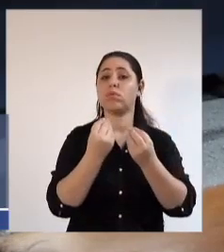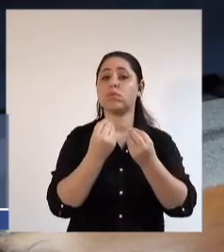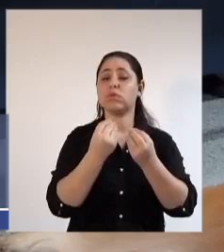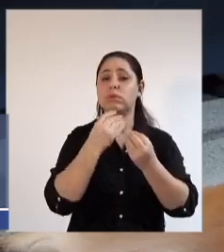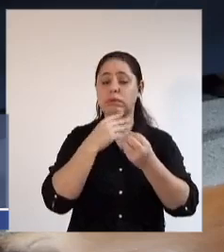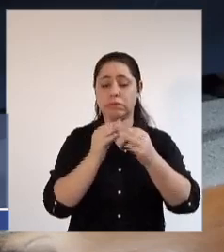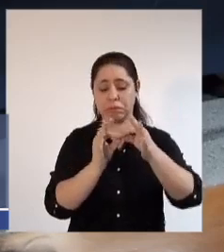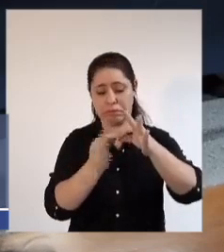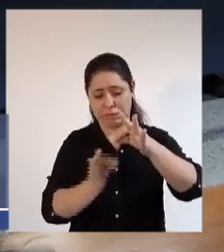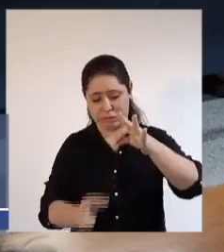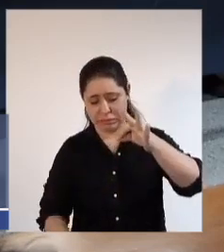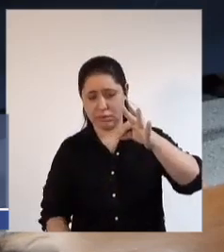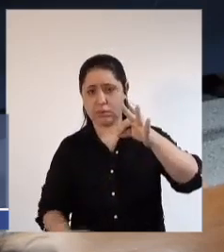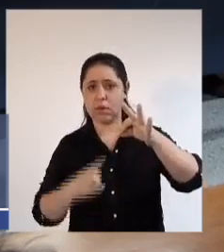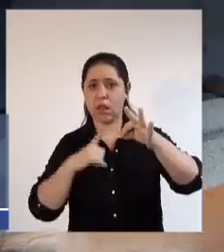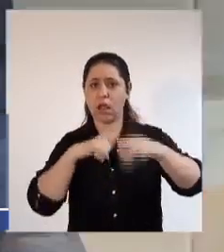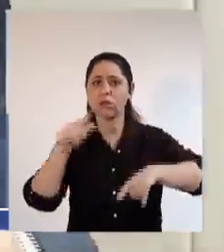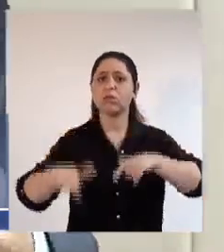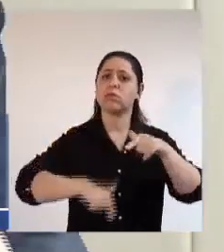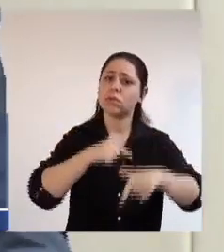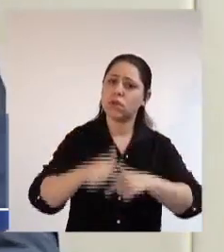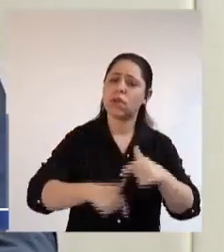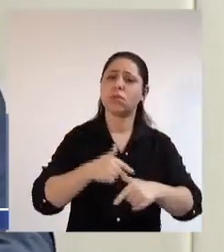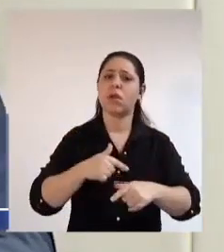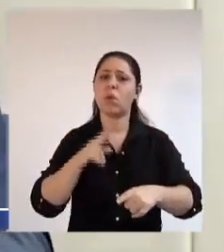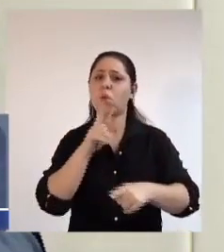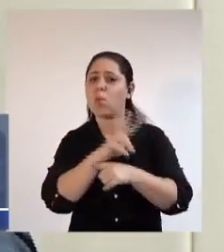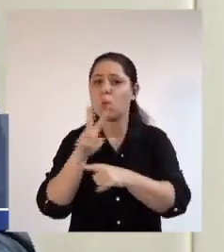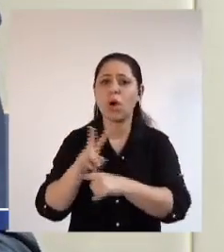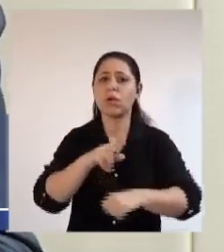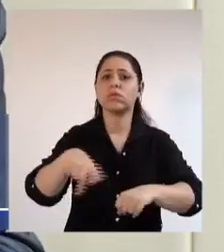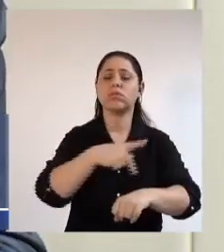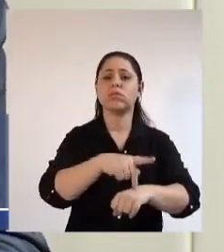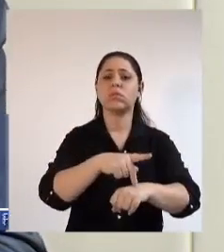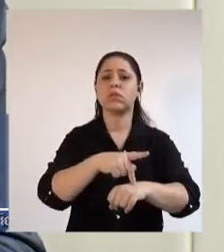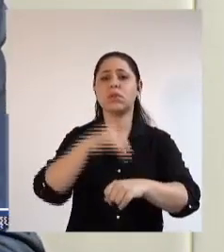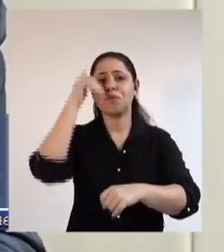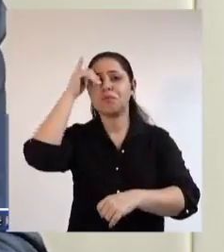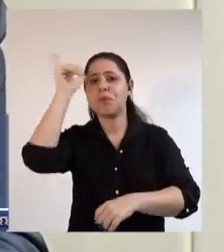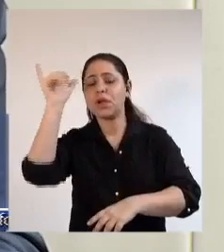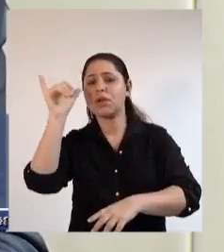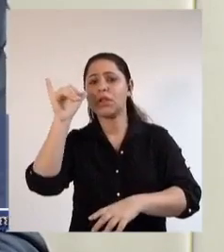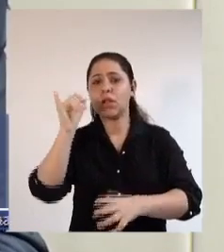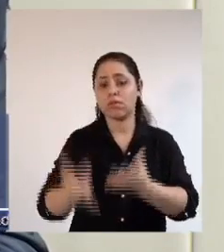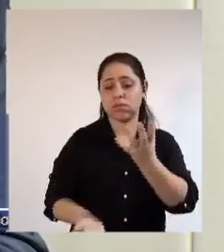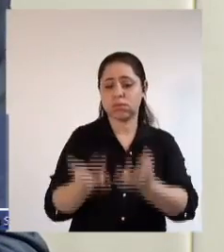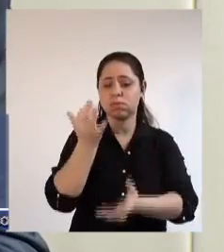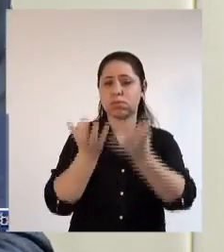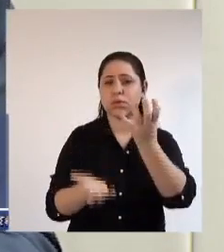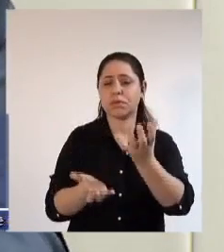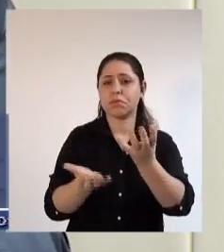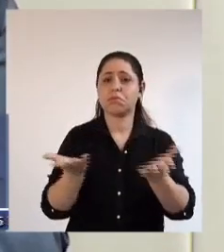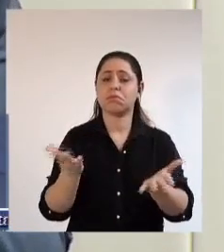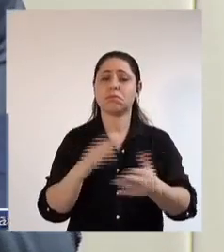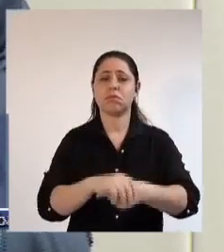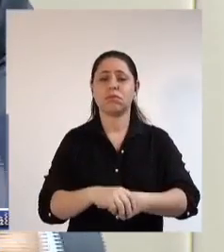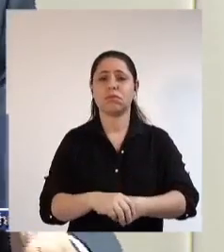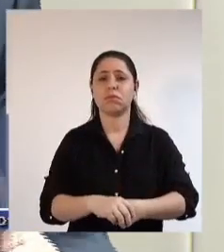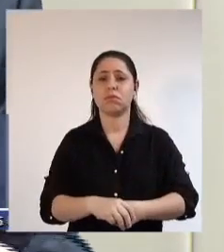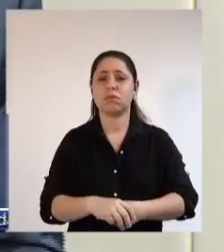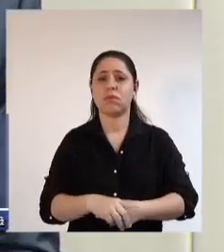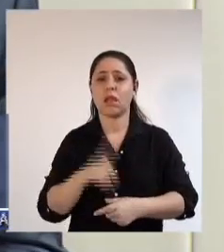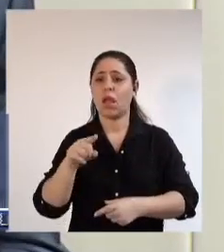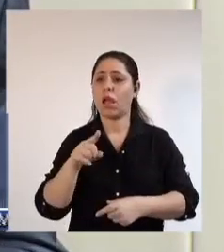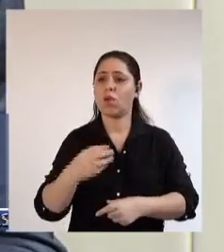a questão dos funcionários guarda-parque a questão do combate a incêndio à questão da do